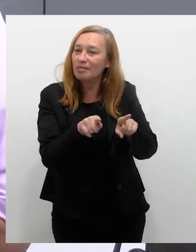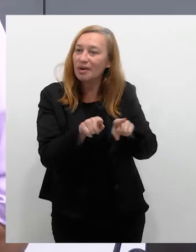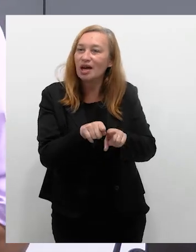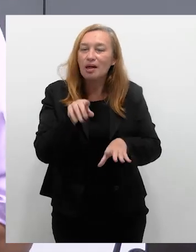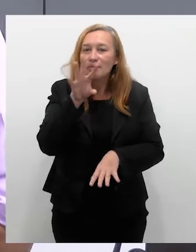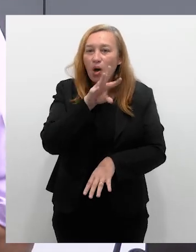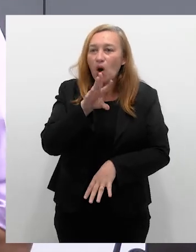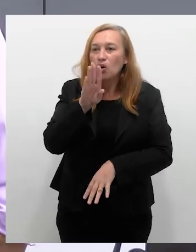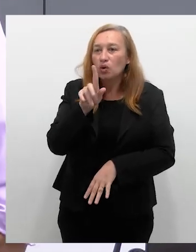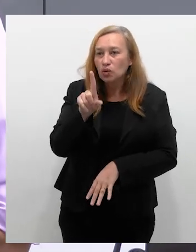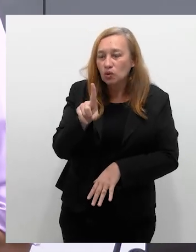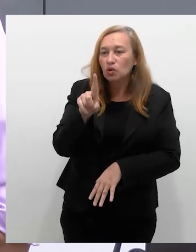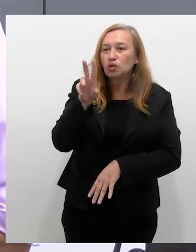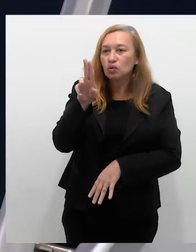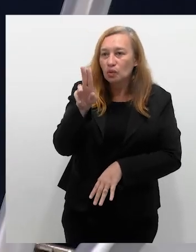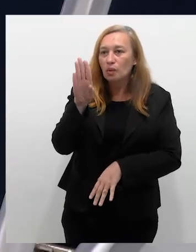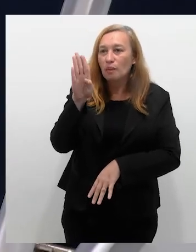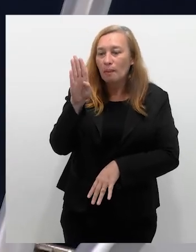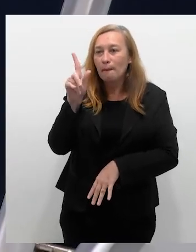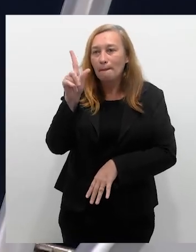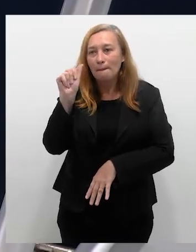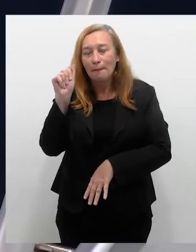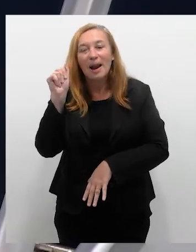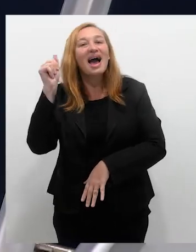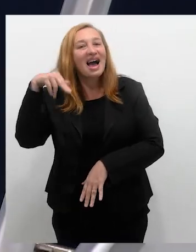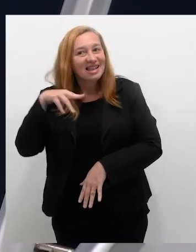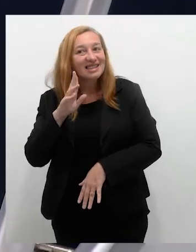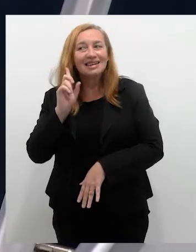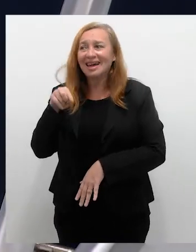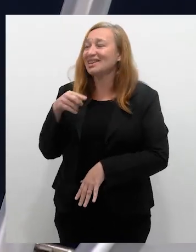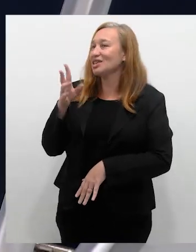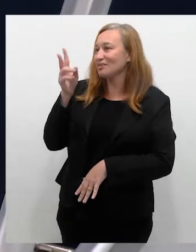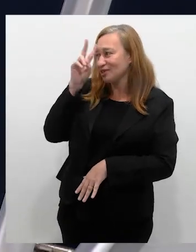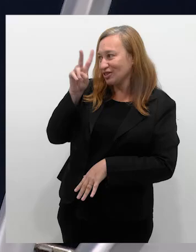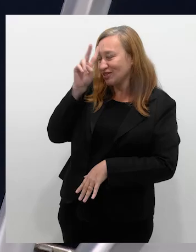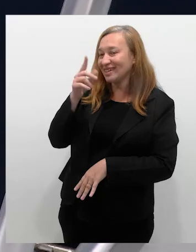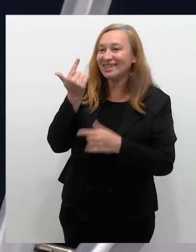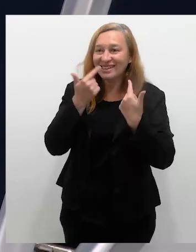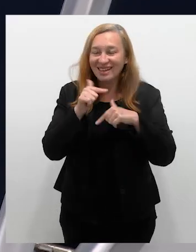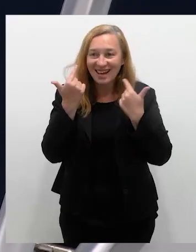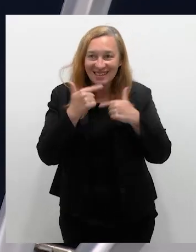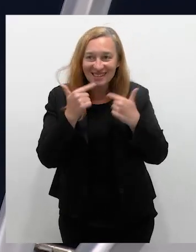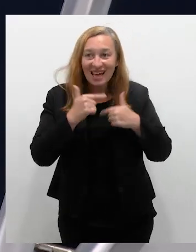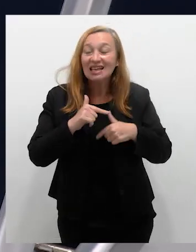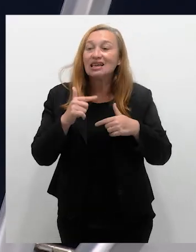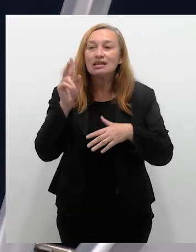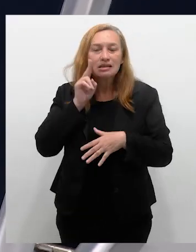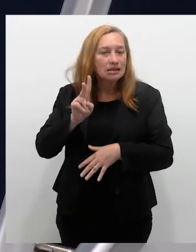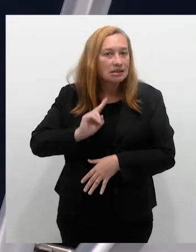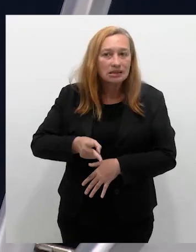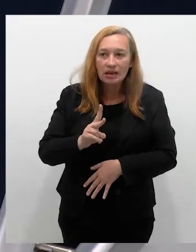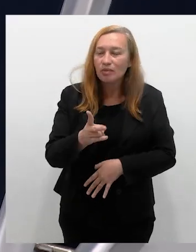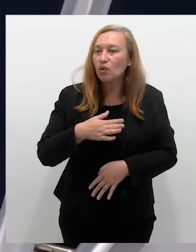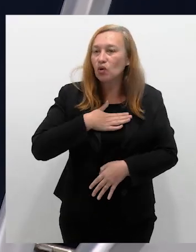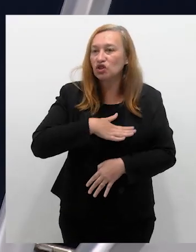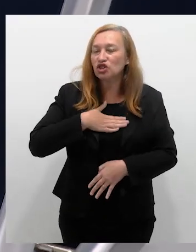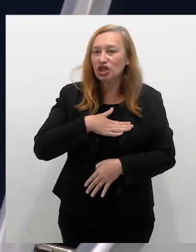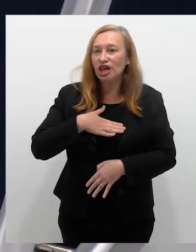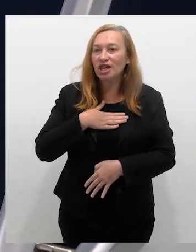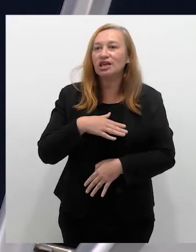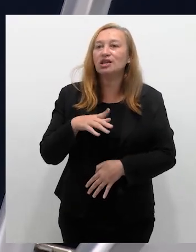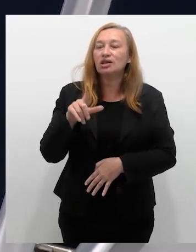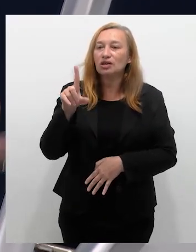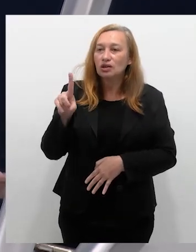fez dublagem, não é isso, Simone? Também. Tem uma história tão engraçada de dublagem. Eu sempre gostei de dublar. Eu